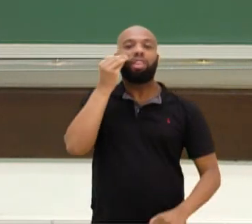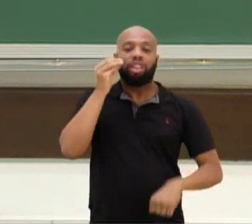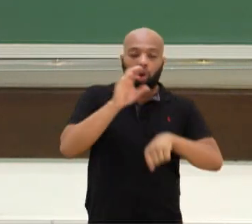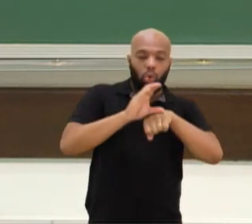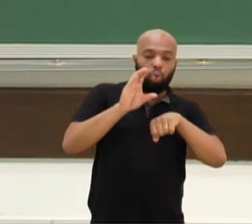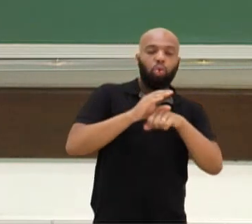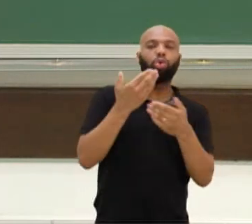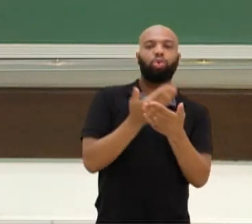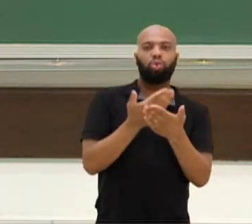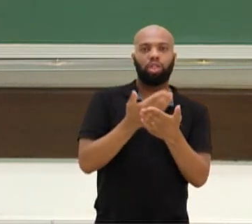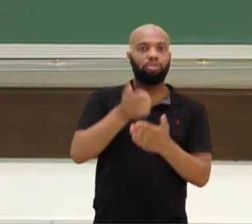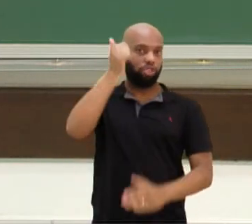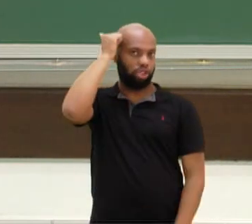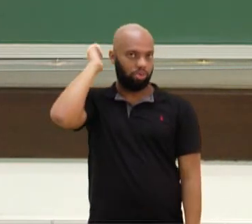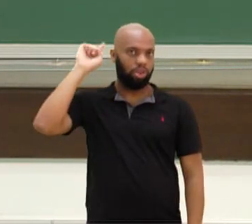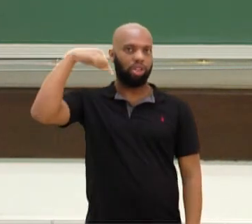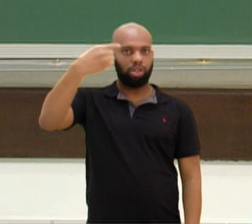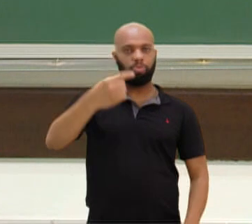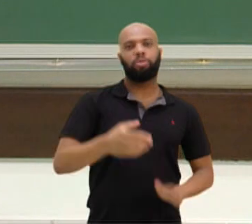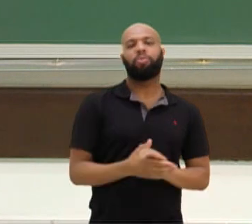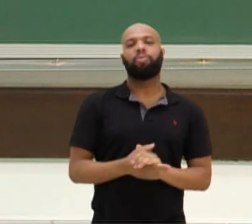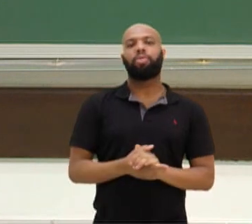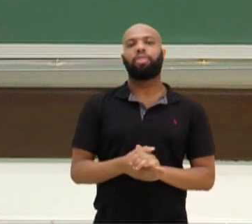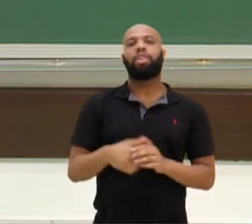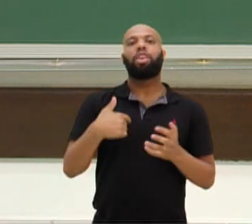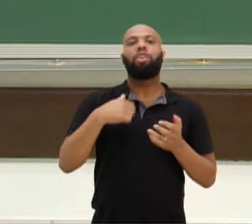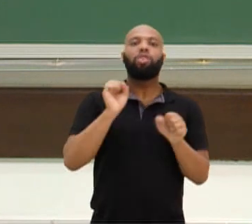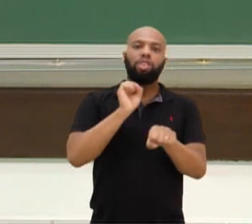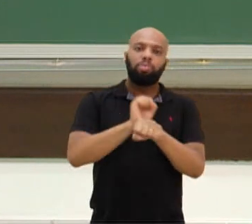o que vocês vão tentar no SISU mais tarde. Espero vocês na próxima